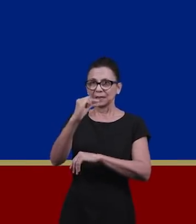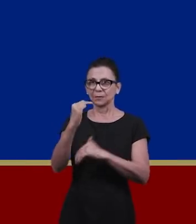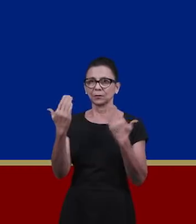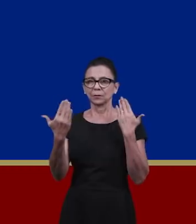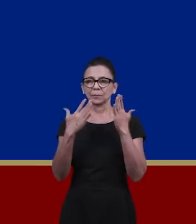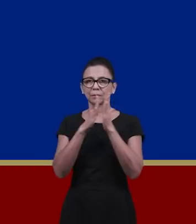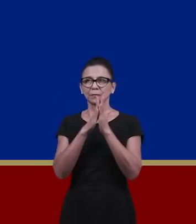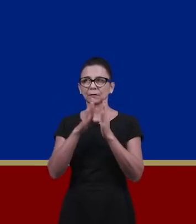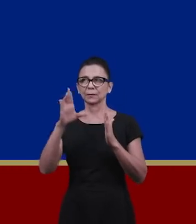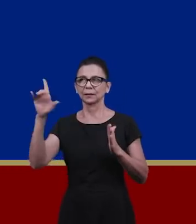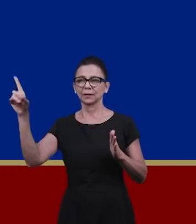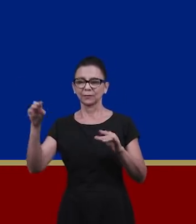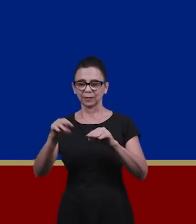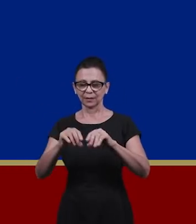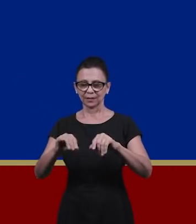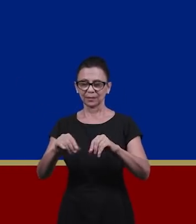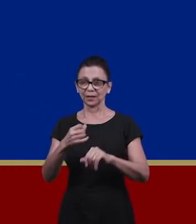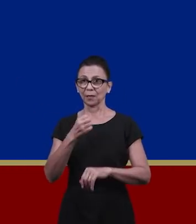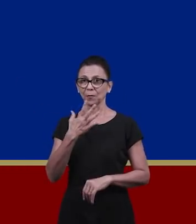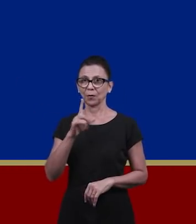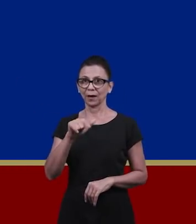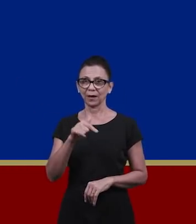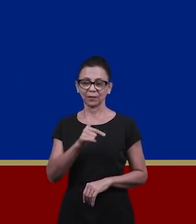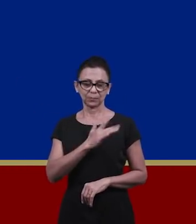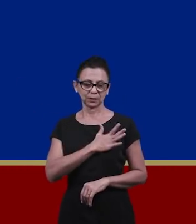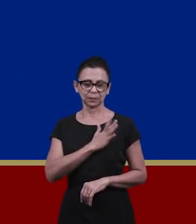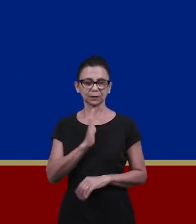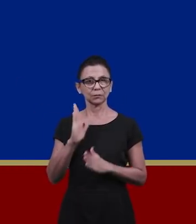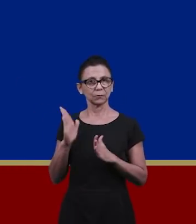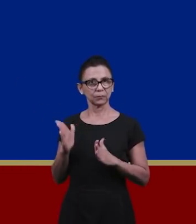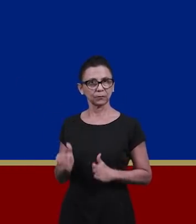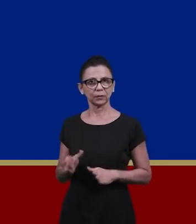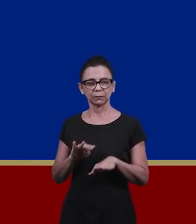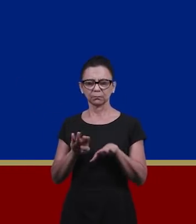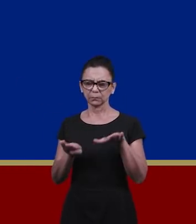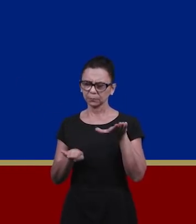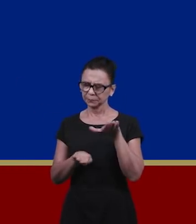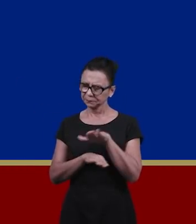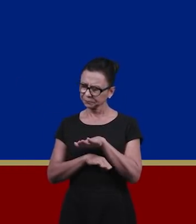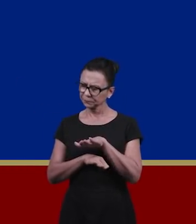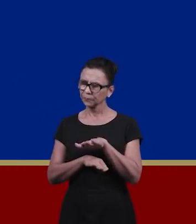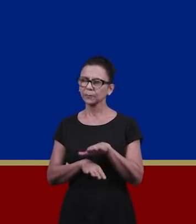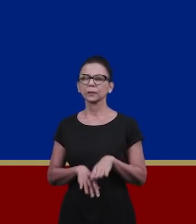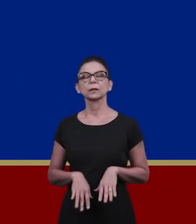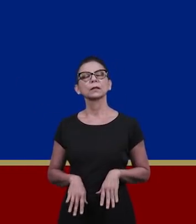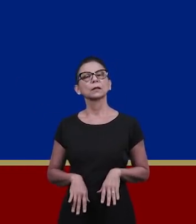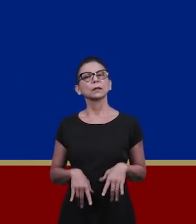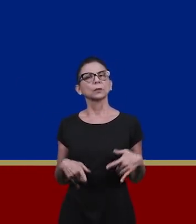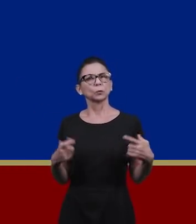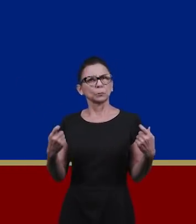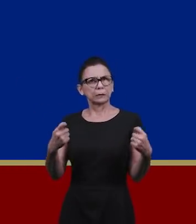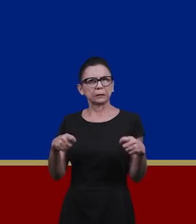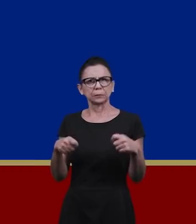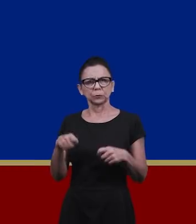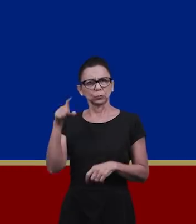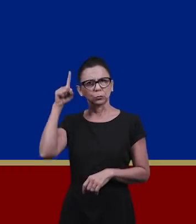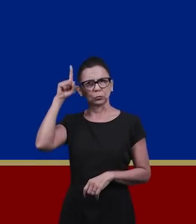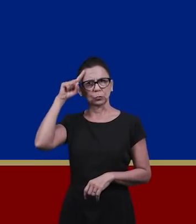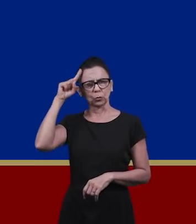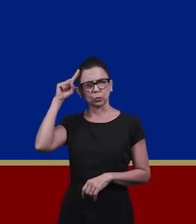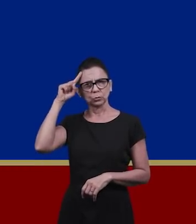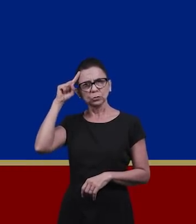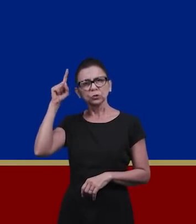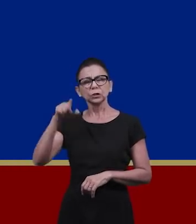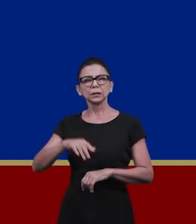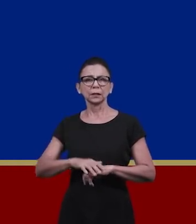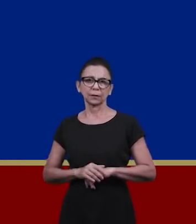coração fiel e humilde. Devemos a cada dia cultivar essa semente para